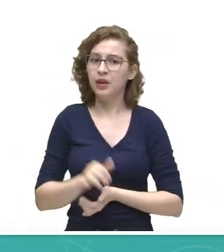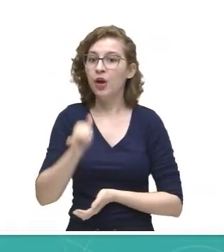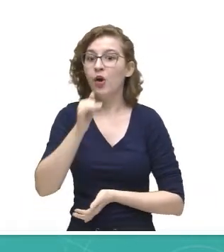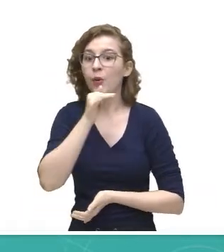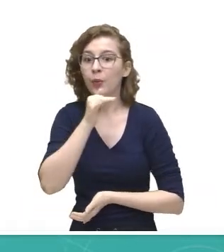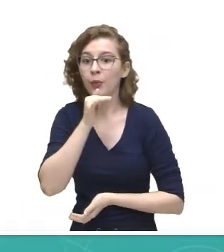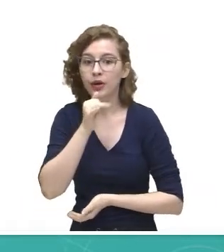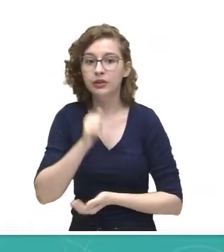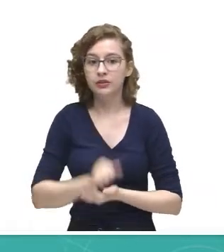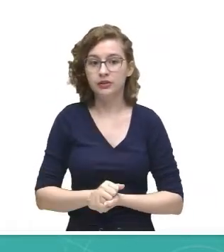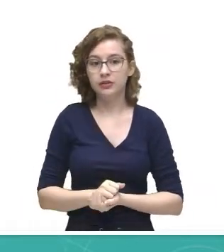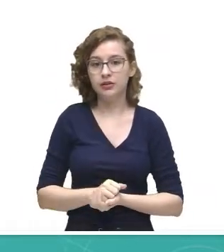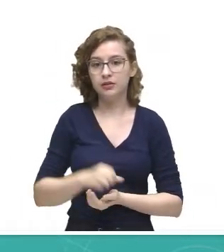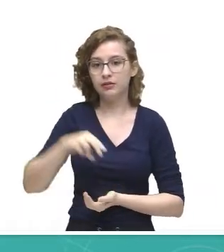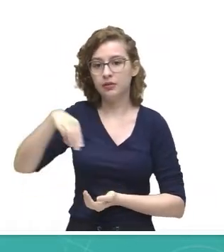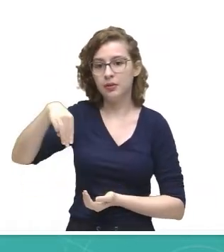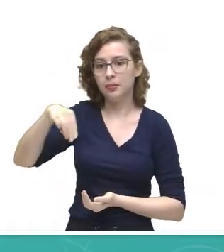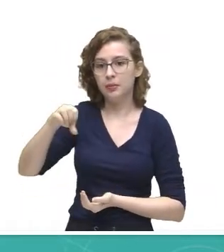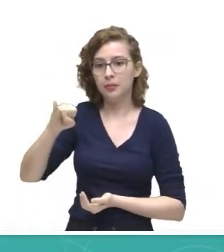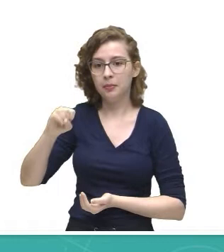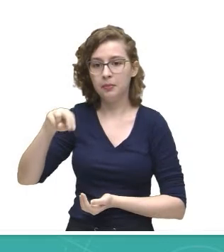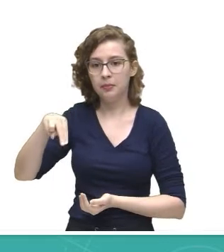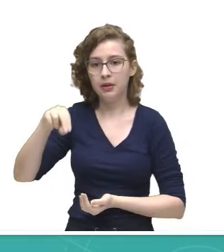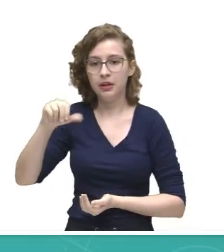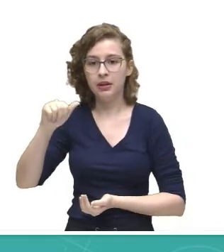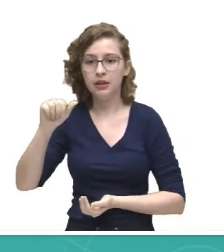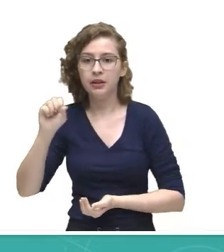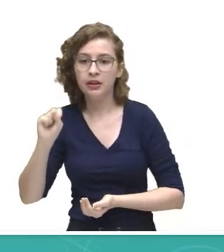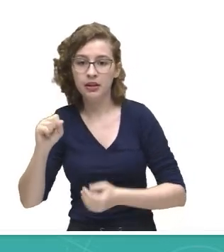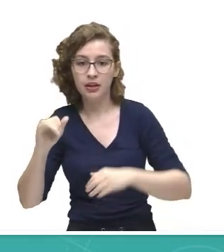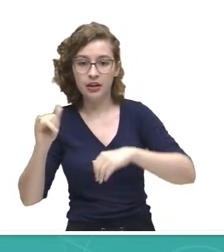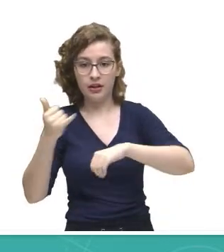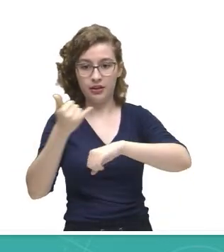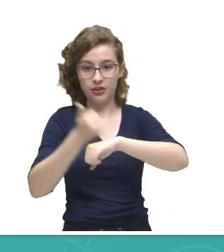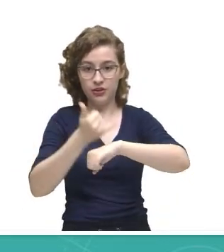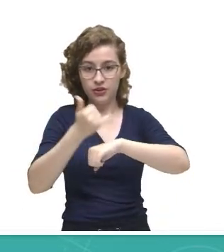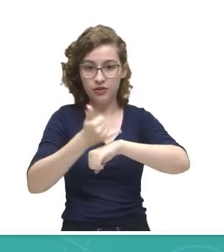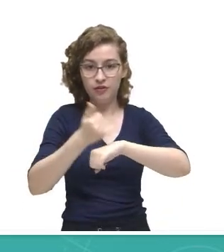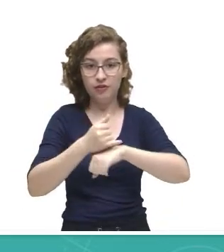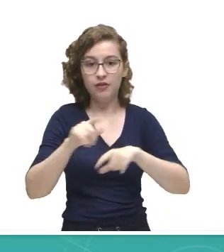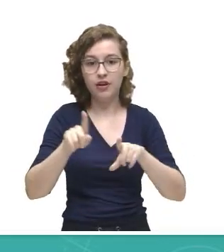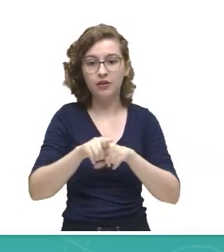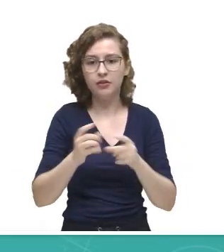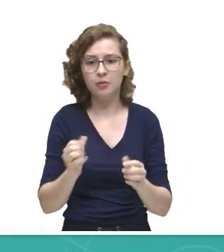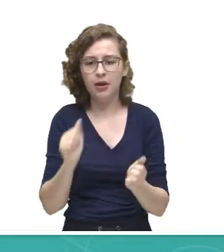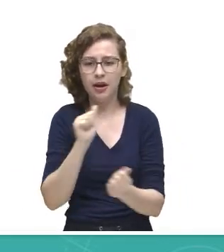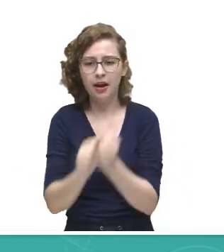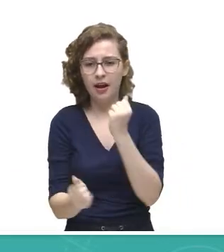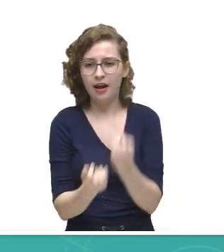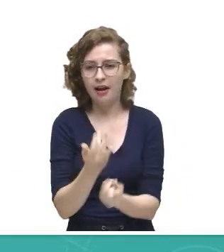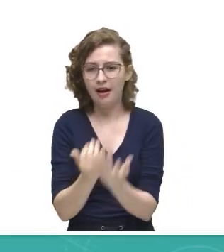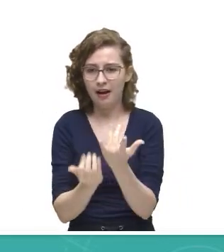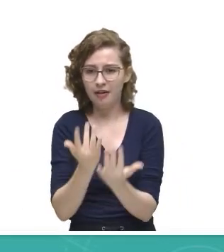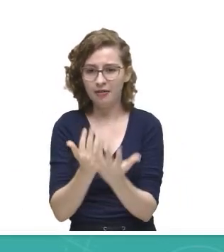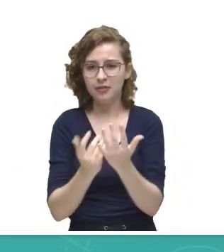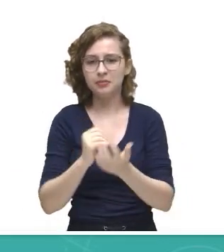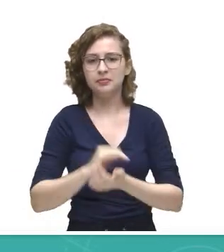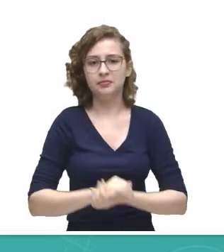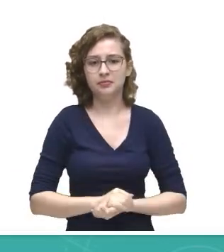tinha minas de ferro e também de carvão mineral. Lembrando que as primeiras